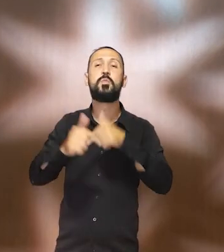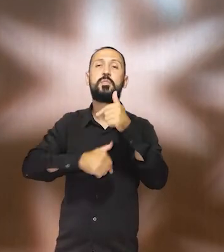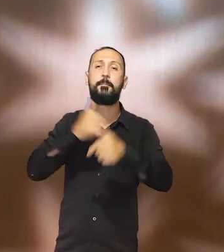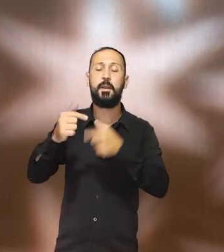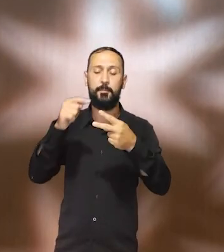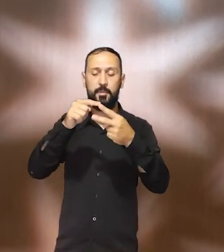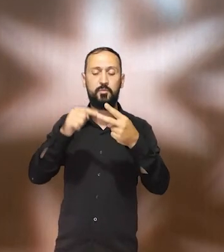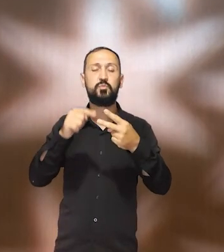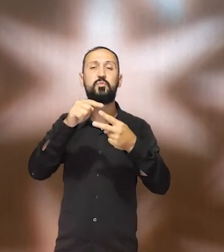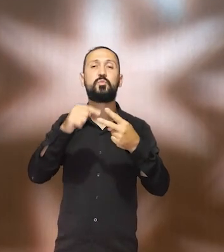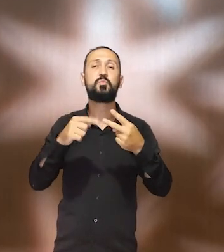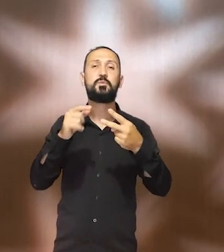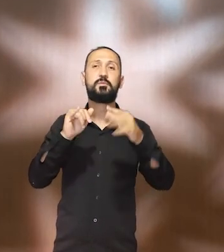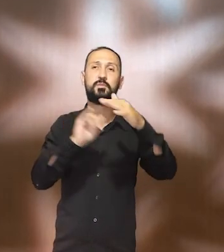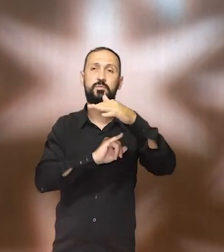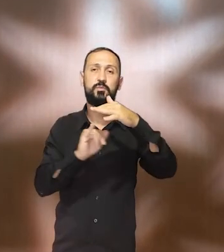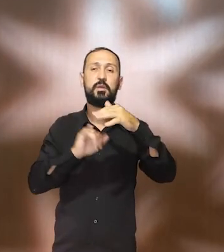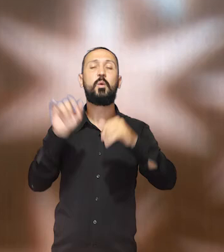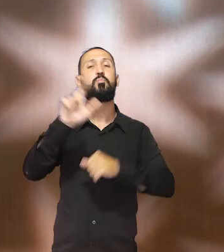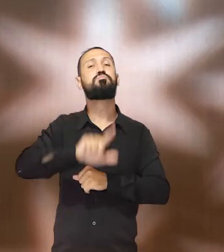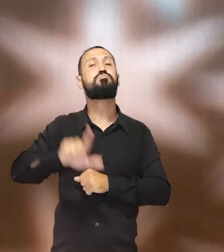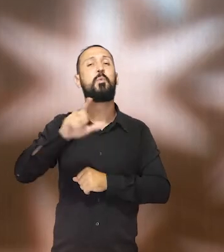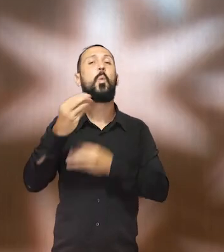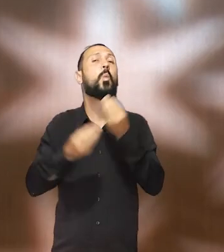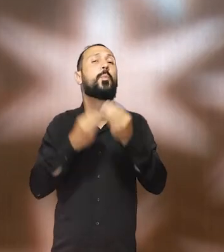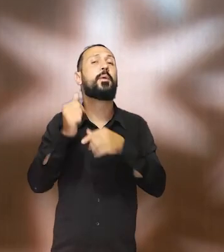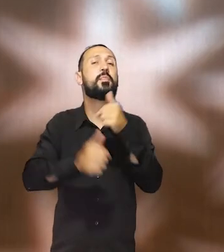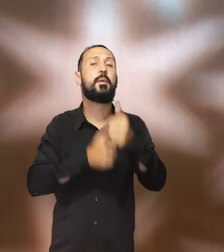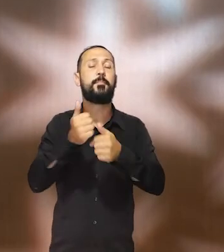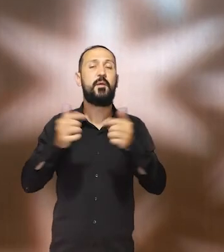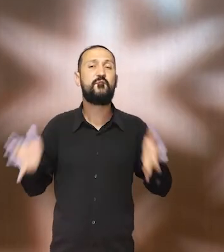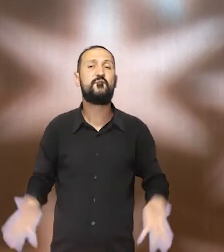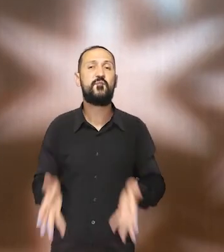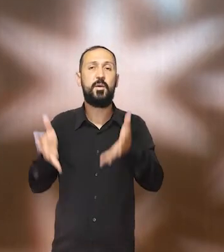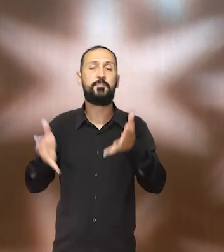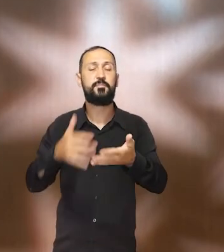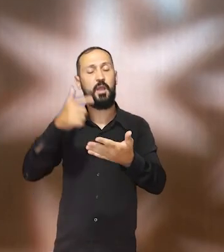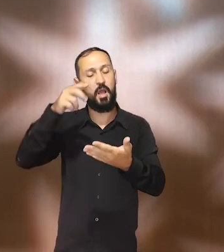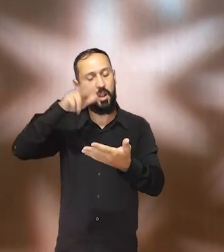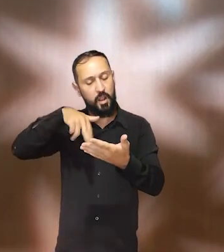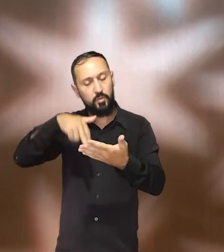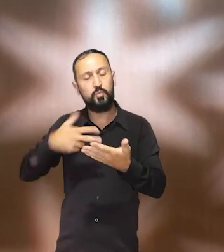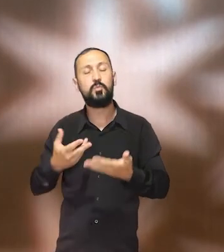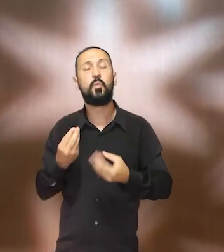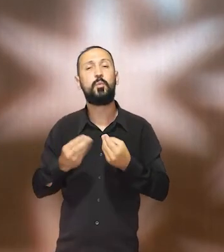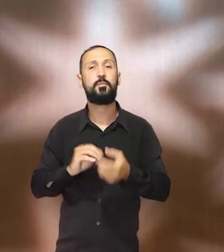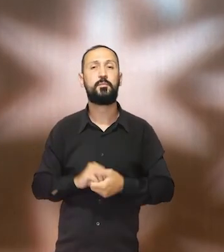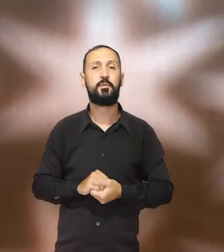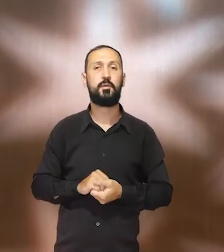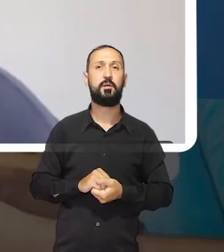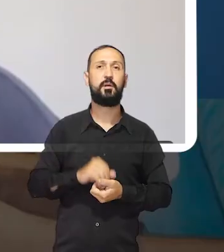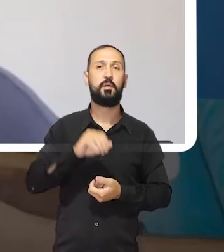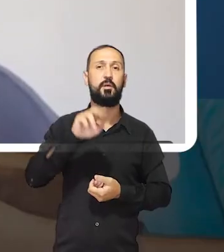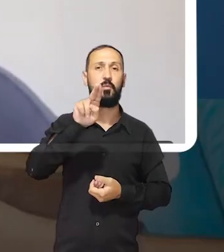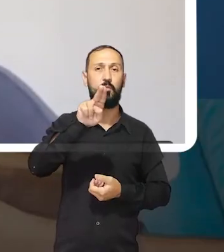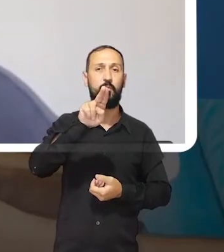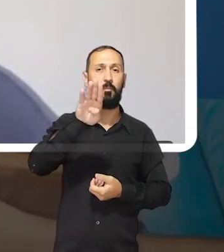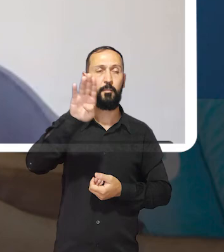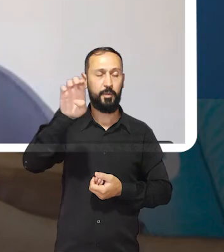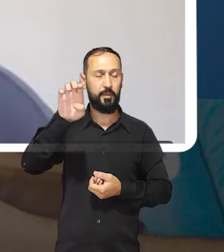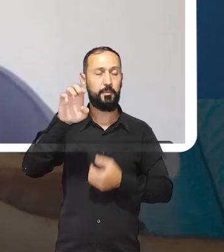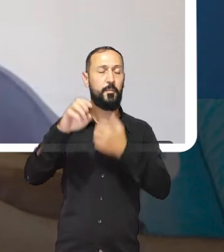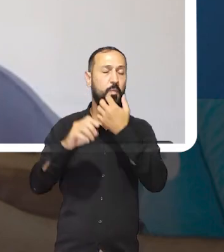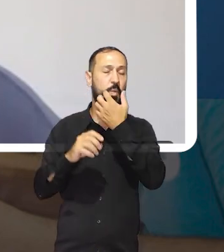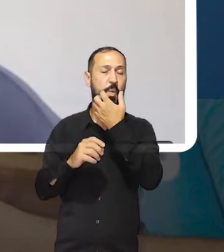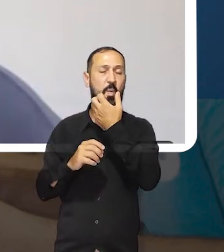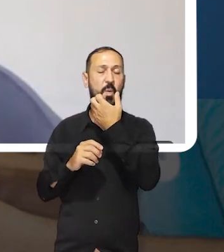serviços prestados por essas duas entidades à literatura e como que elas trabalham o fomento à leitura? A UB, a União